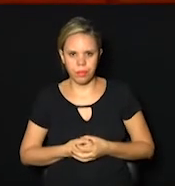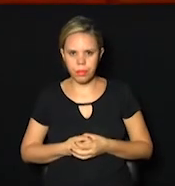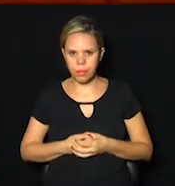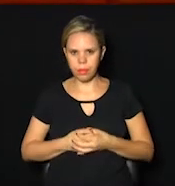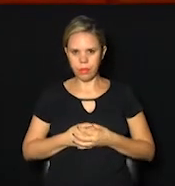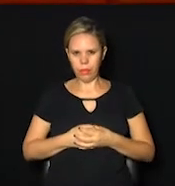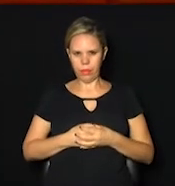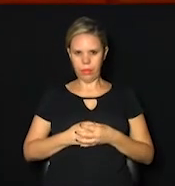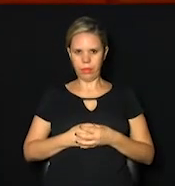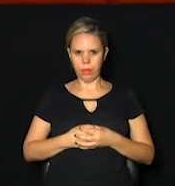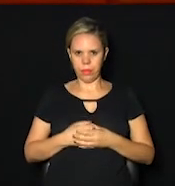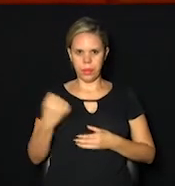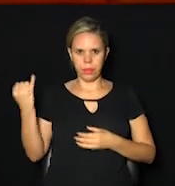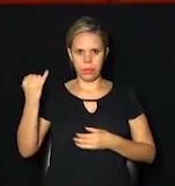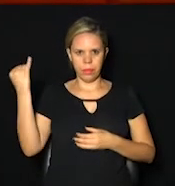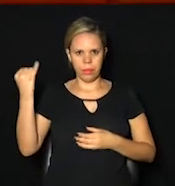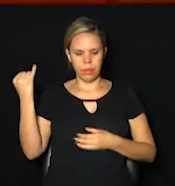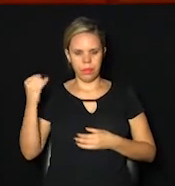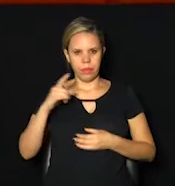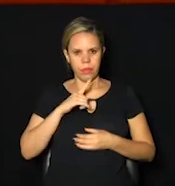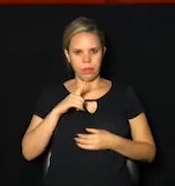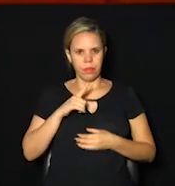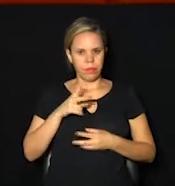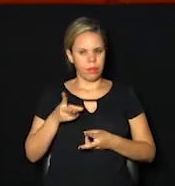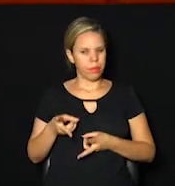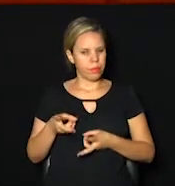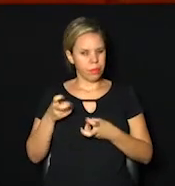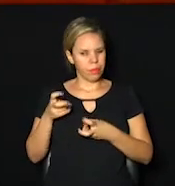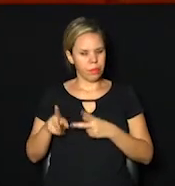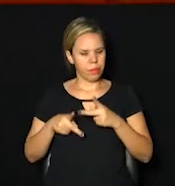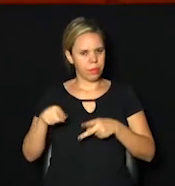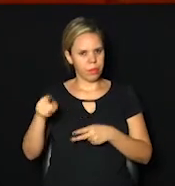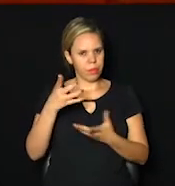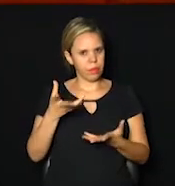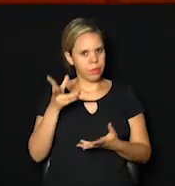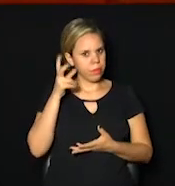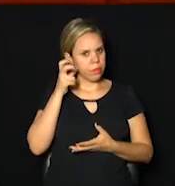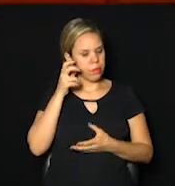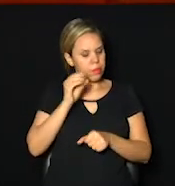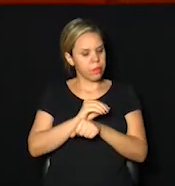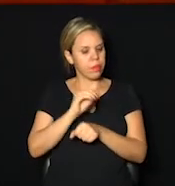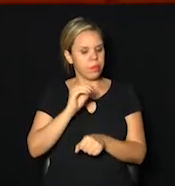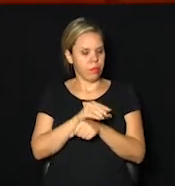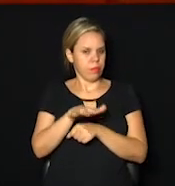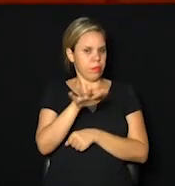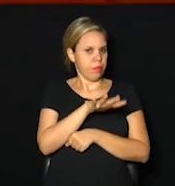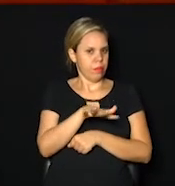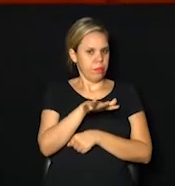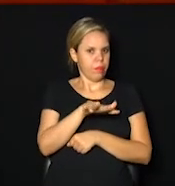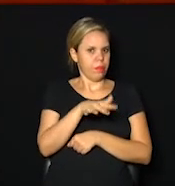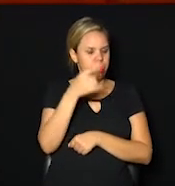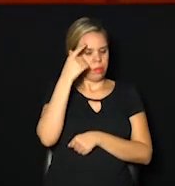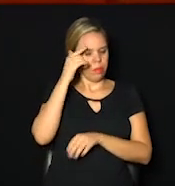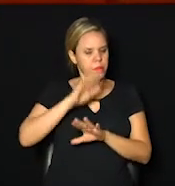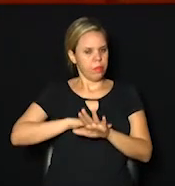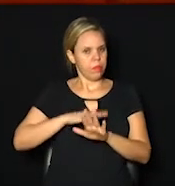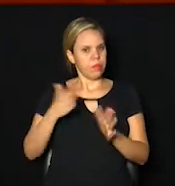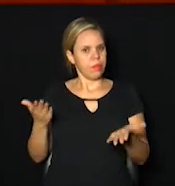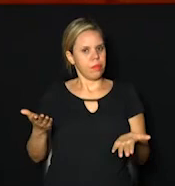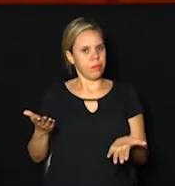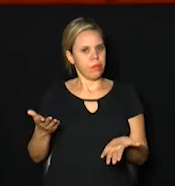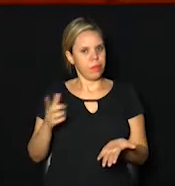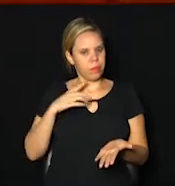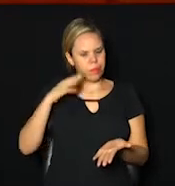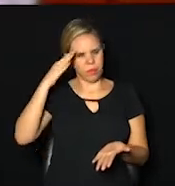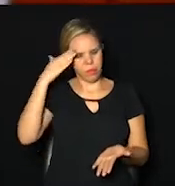que é importante ter a percepção de que as pessoas querem ser ouvidas e cuidadas. A ideia de ter certeza absoluta, de dizer